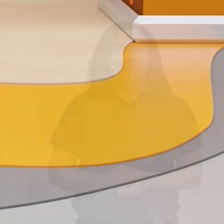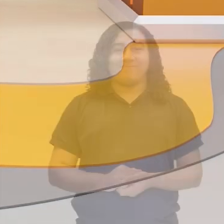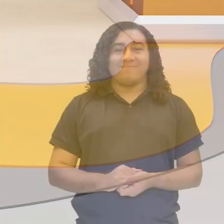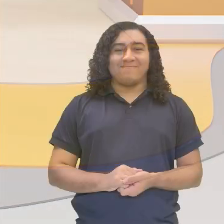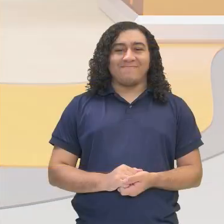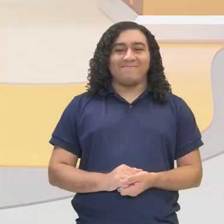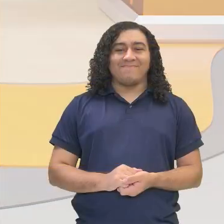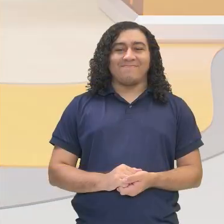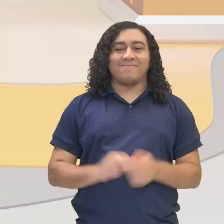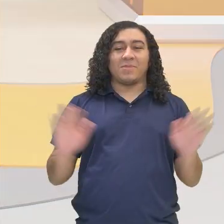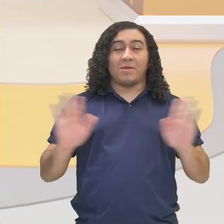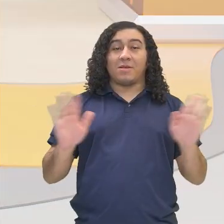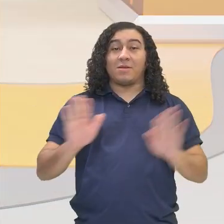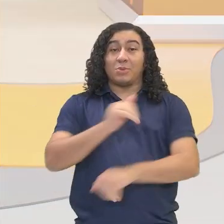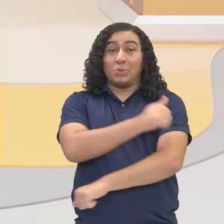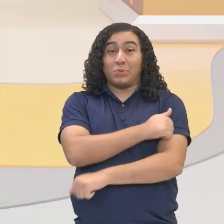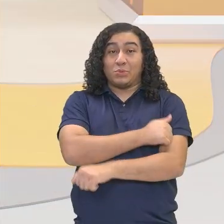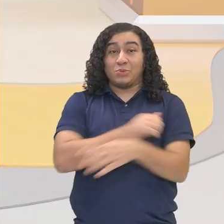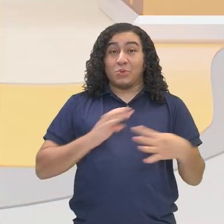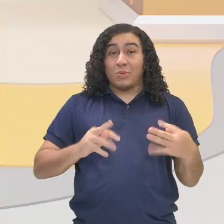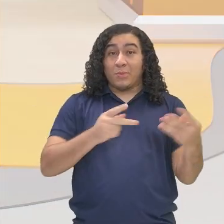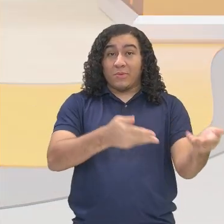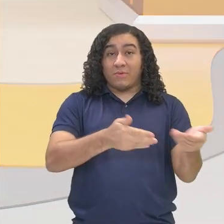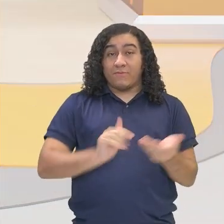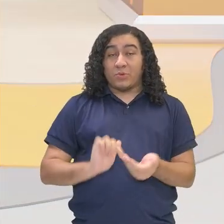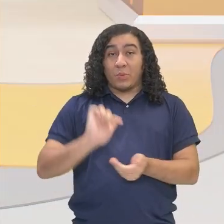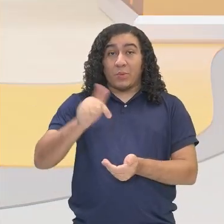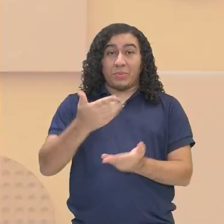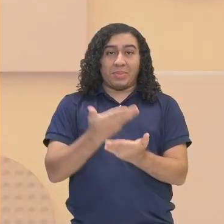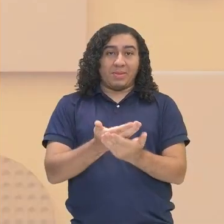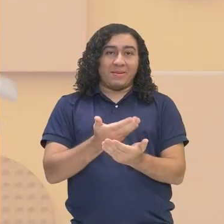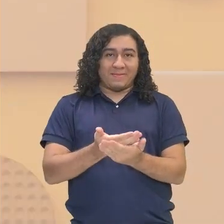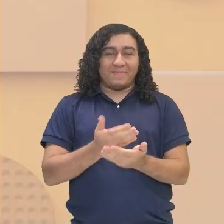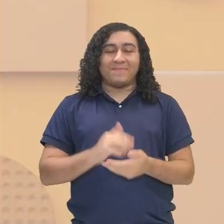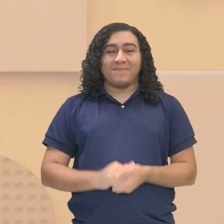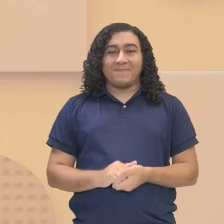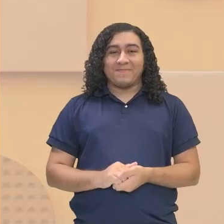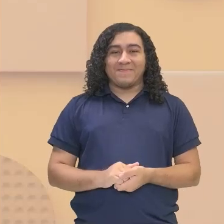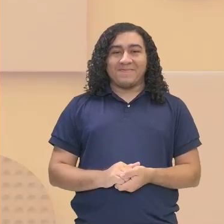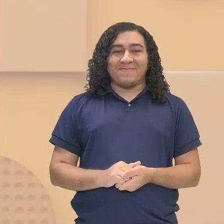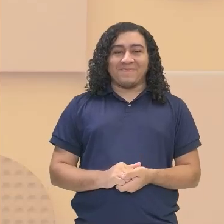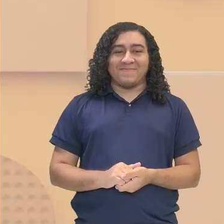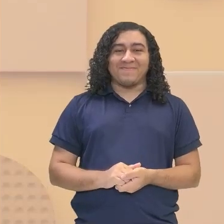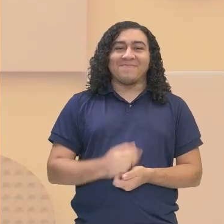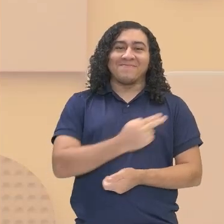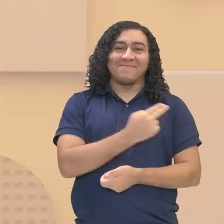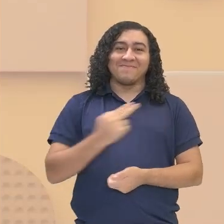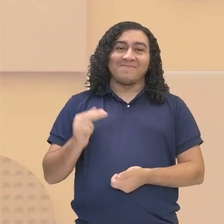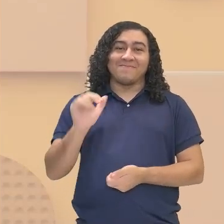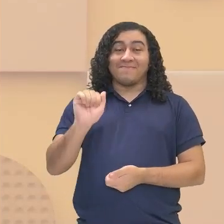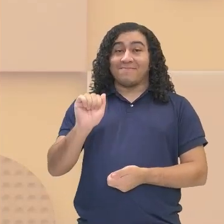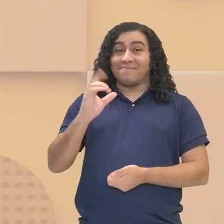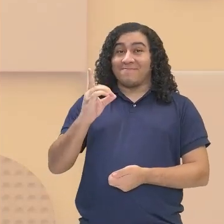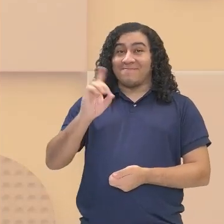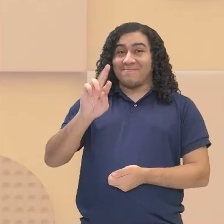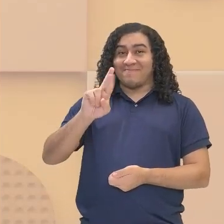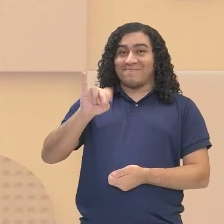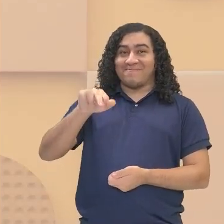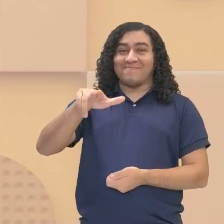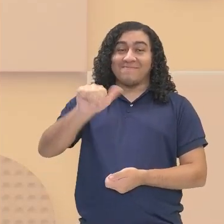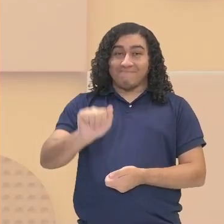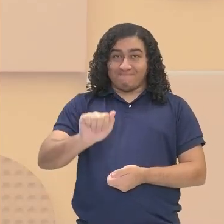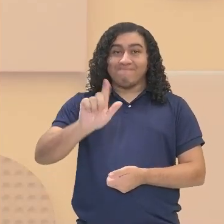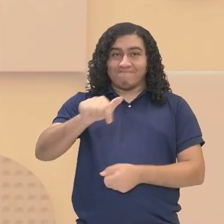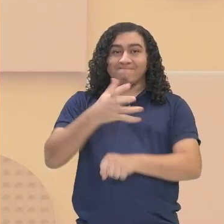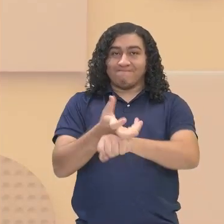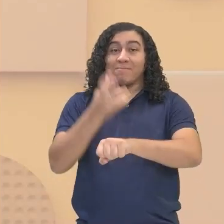Olá, meus queridos, sejam todos bem-vindos a mais uma aula. Eu sou a professora Adriana Cabral, do componente de